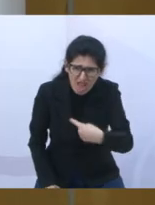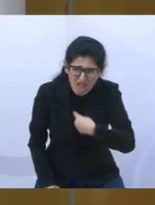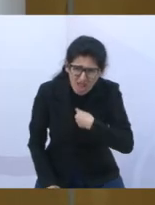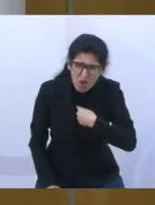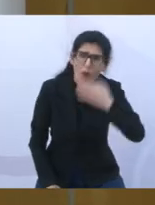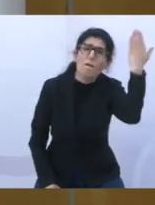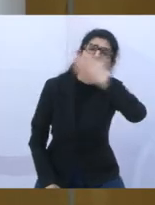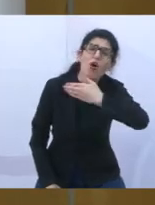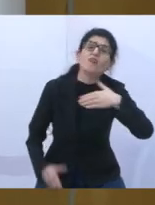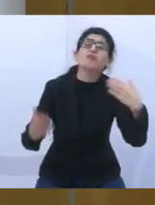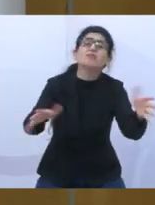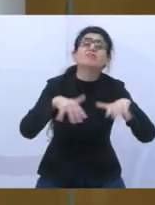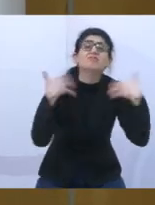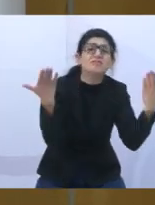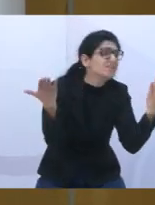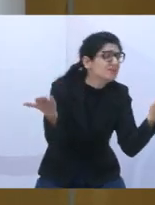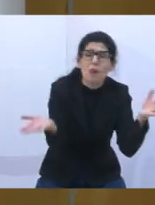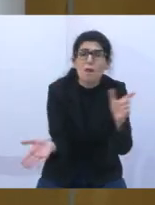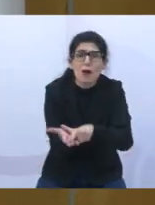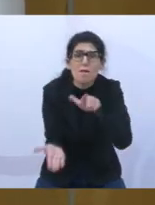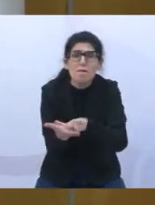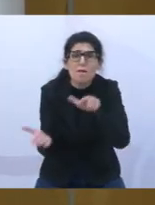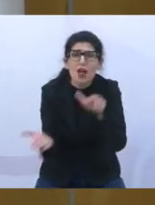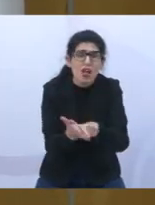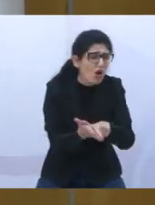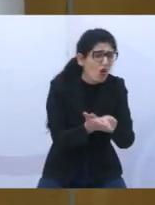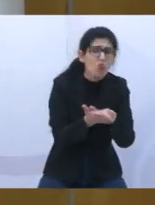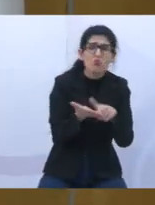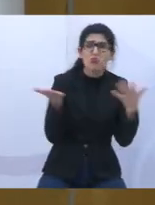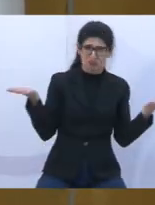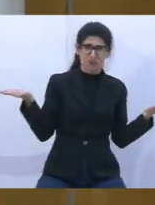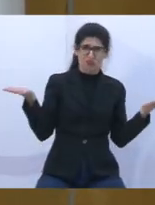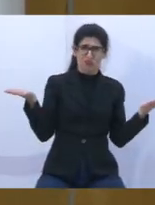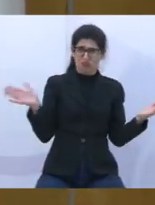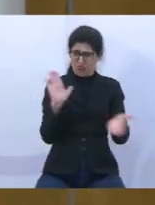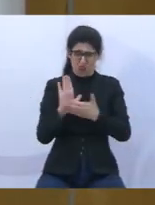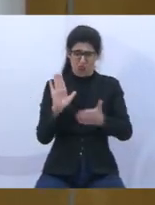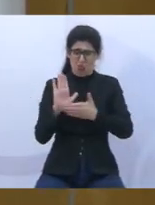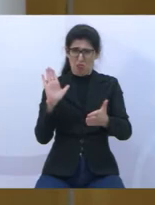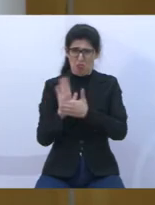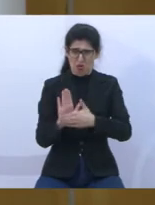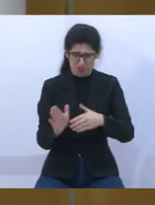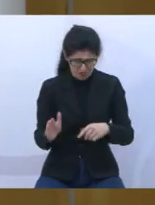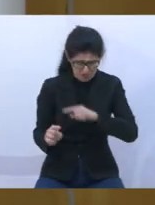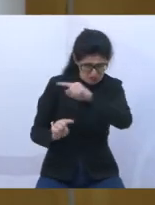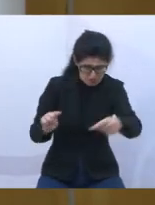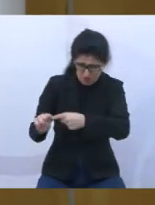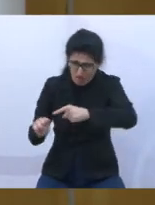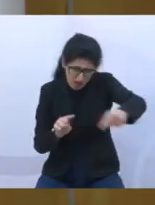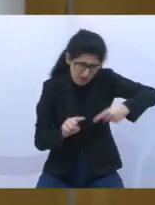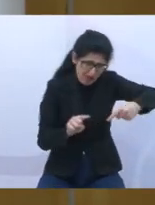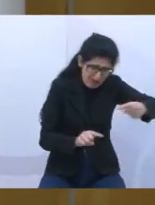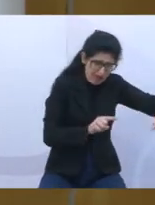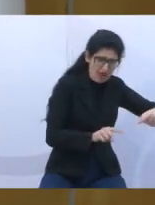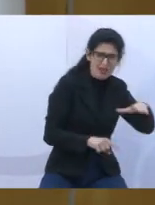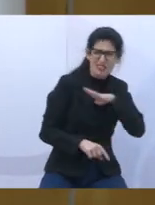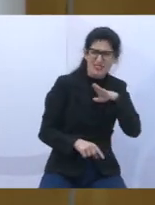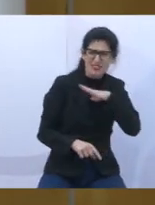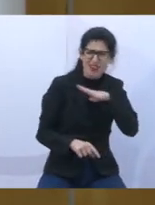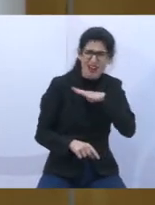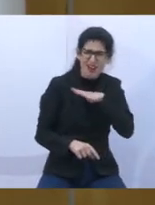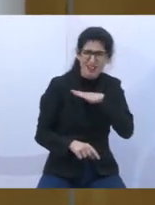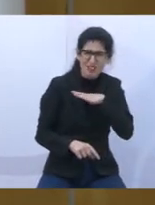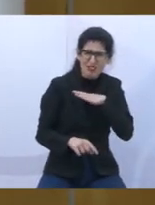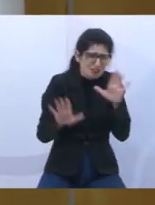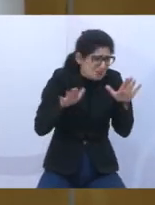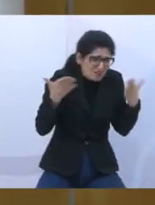acompanhando e cadê o script de plano de meta da cidade hum será que